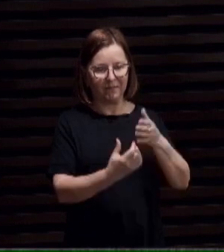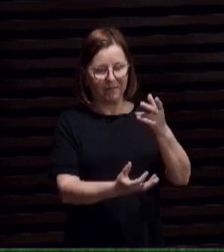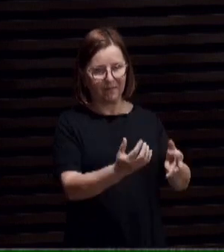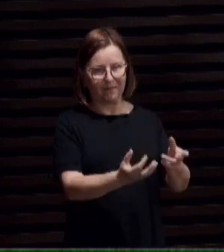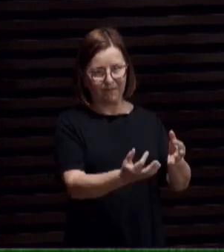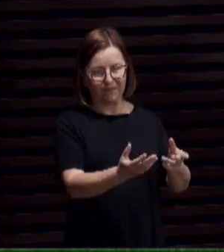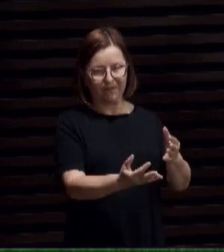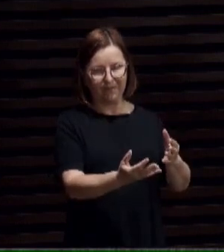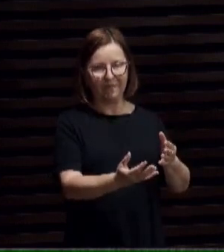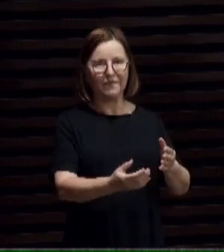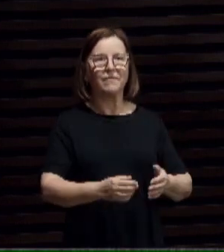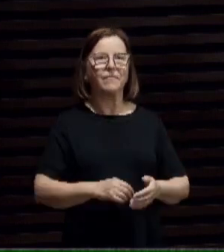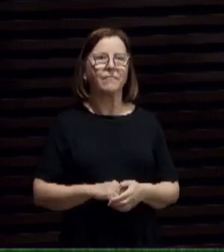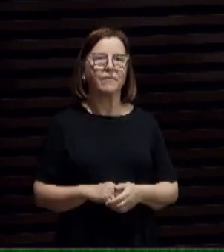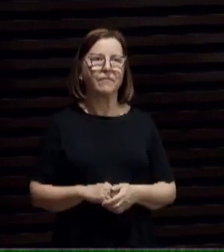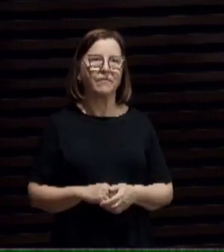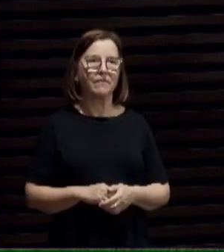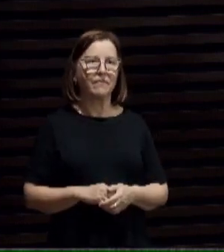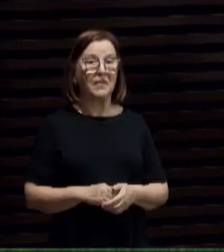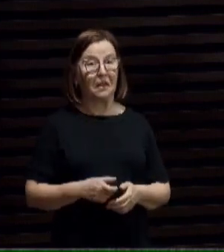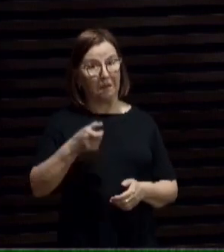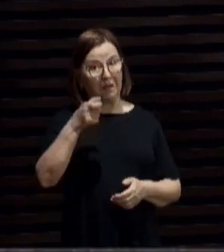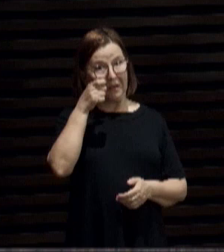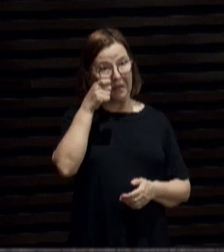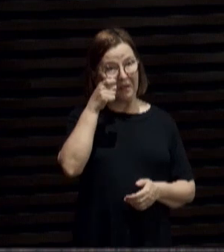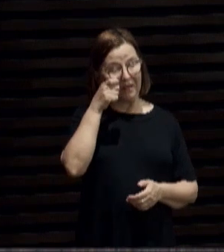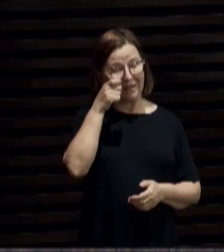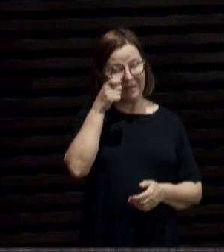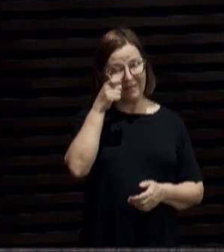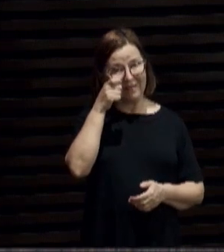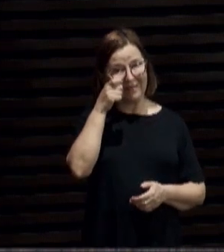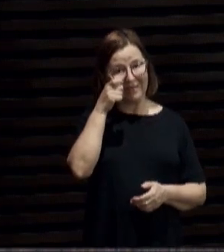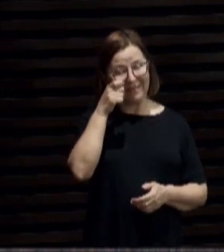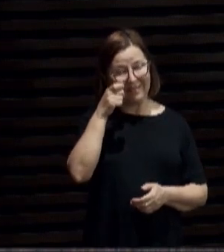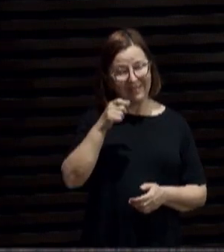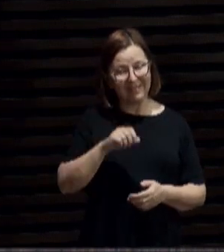braseiro. É muito interessante